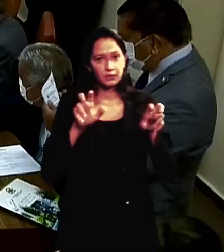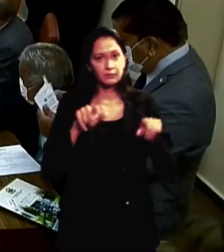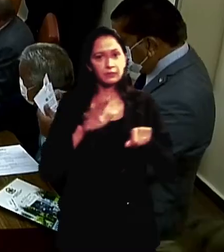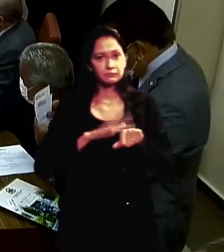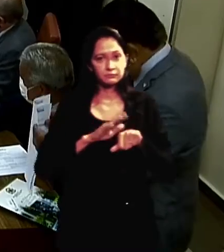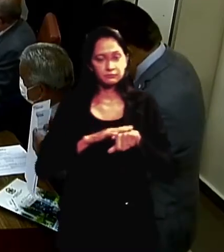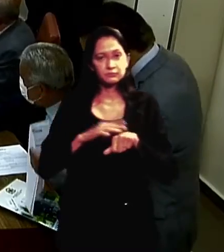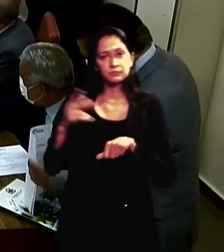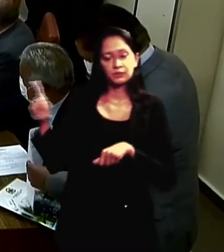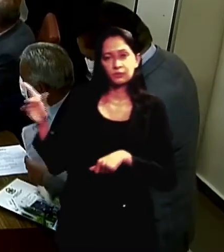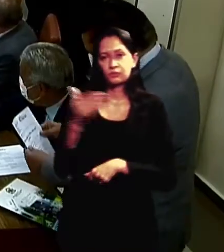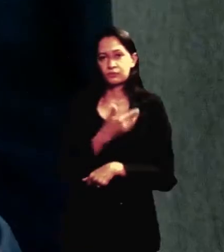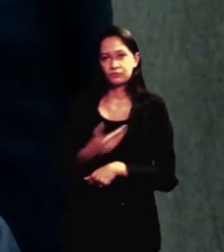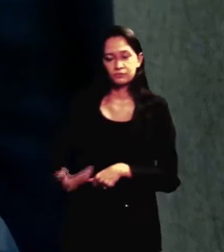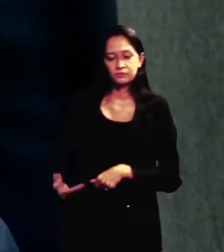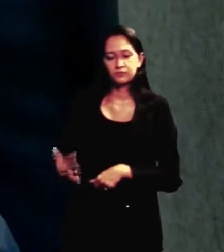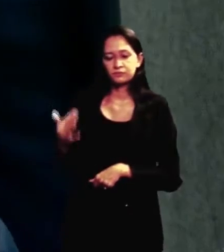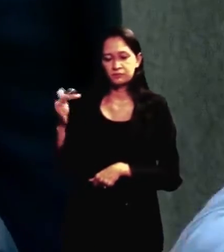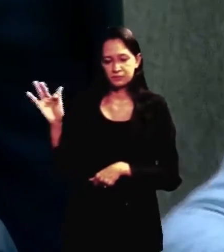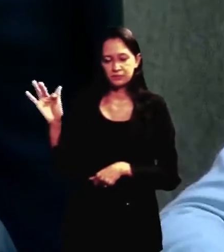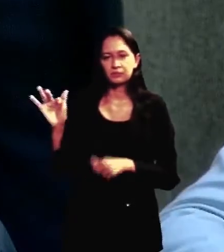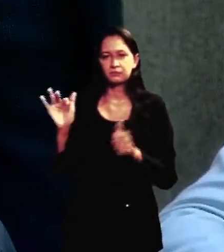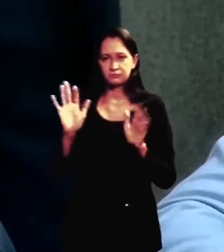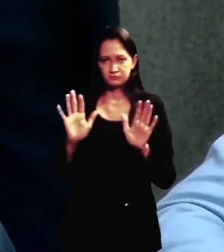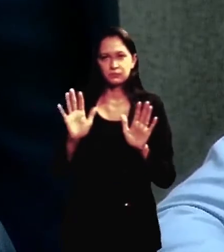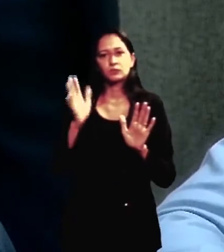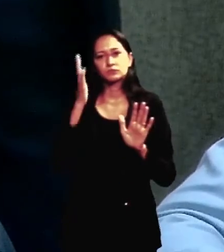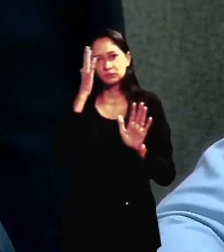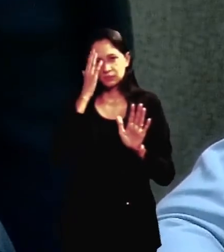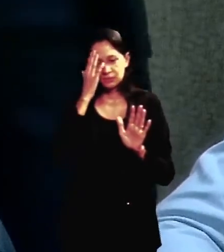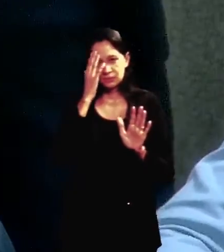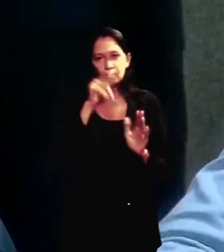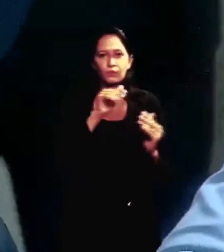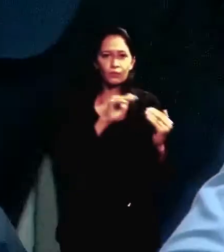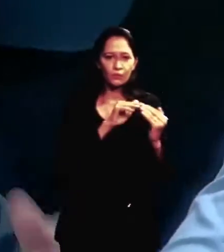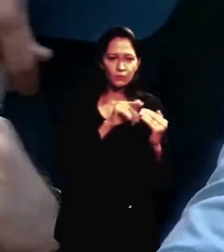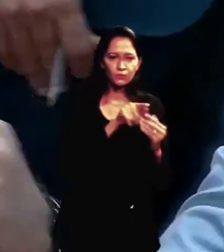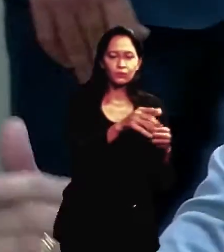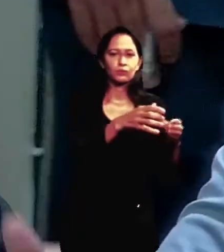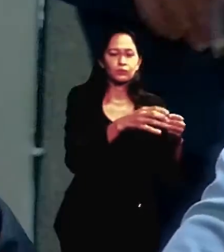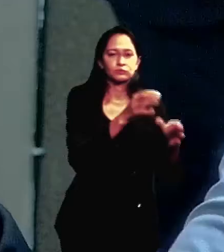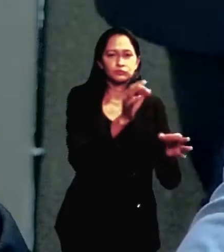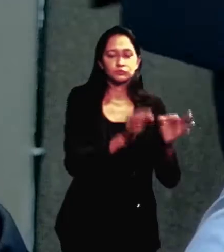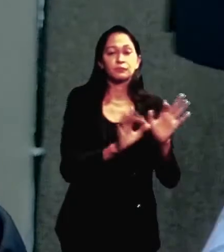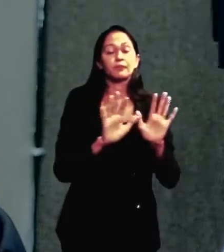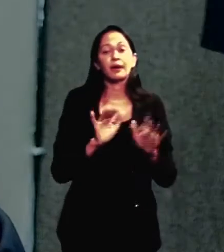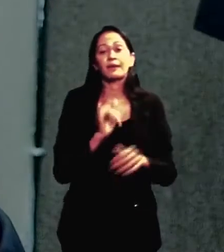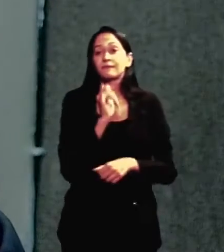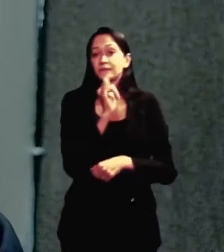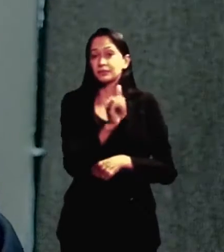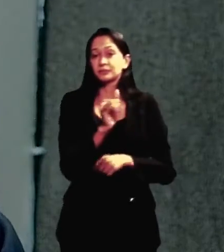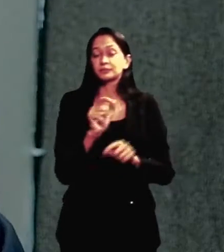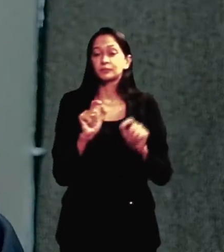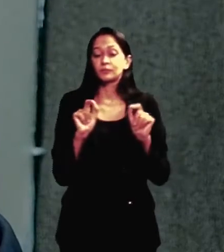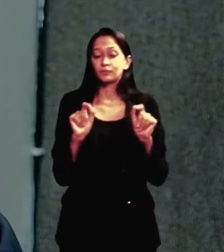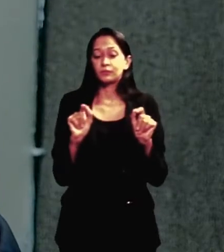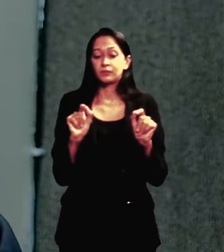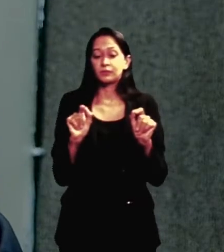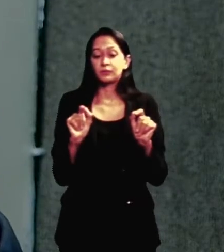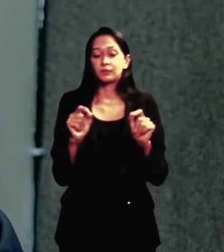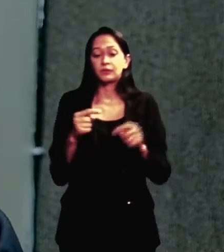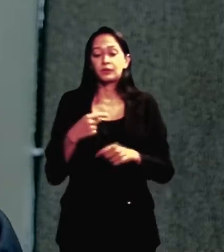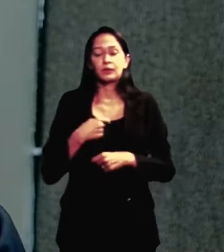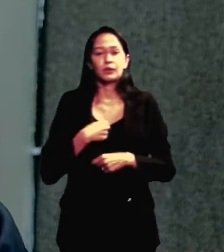União, tem a minha concordância, eu acompanho o voto da Procuradoria, mas já manifesto que eu